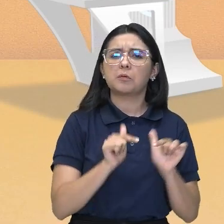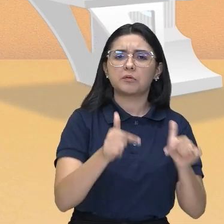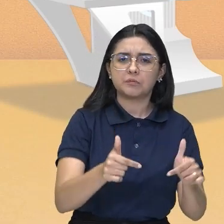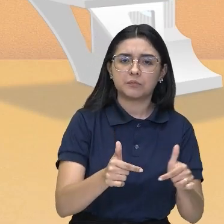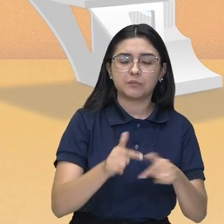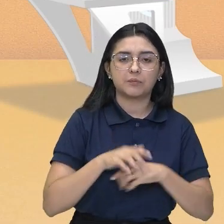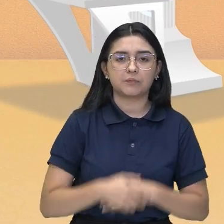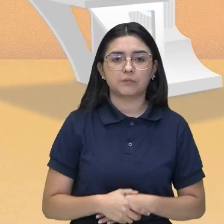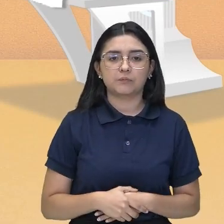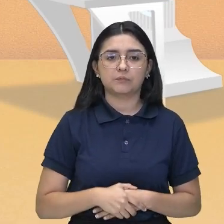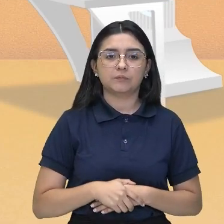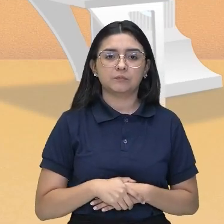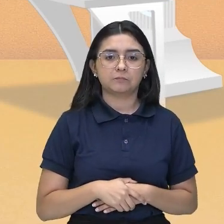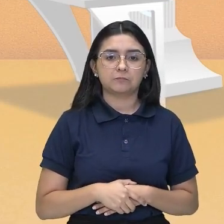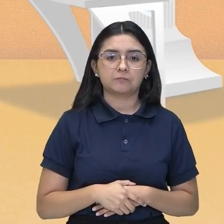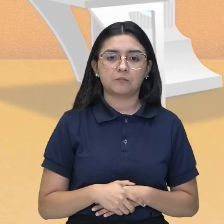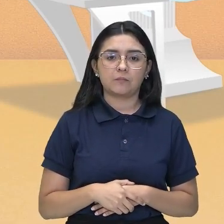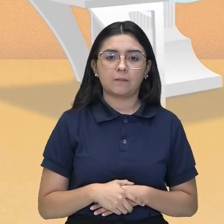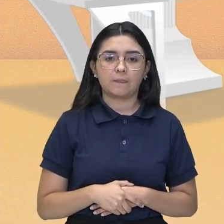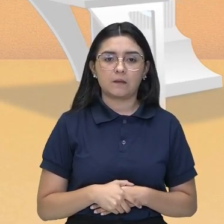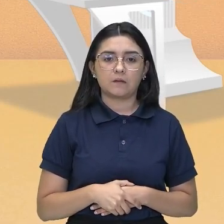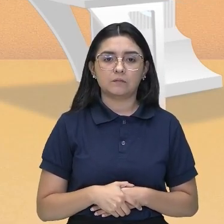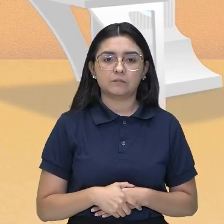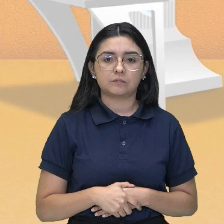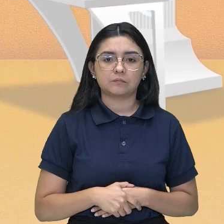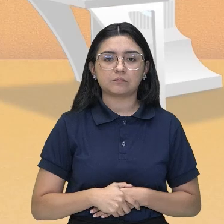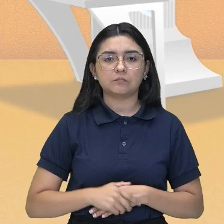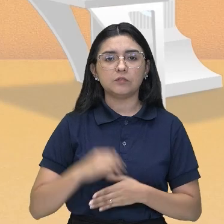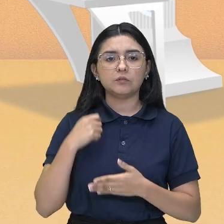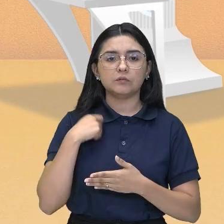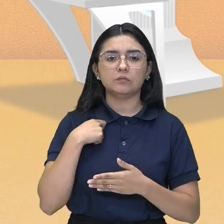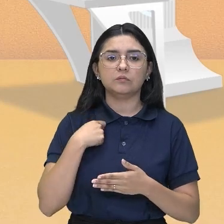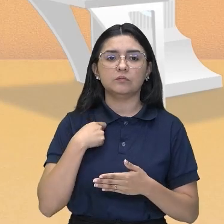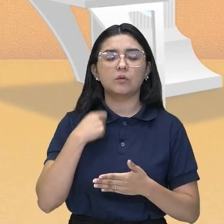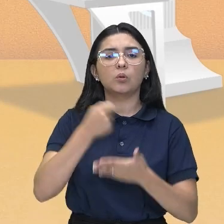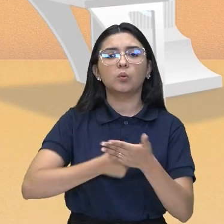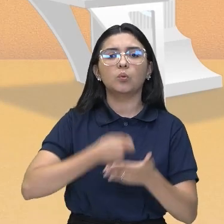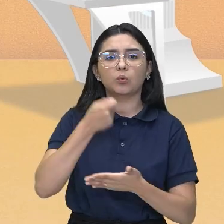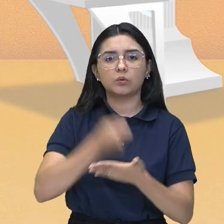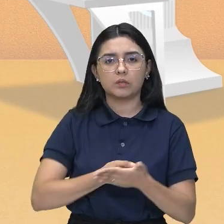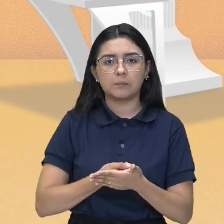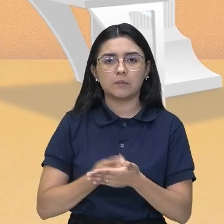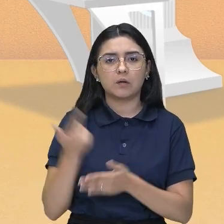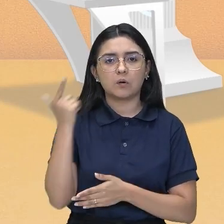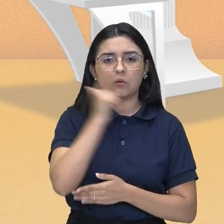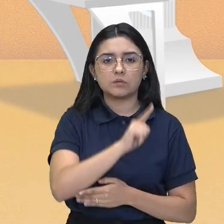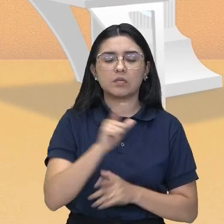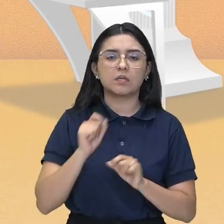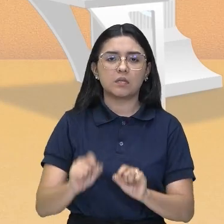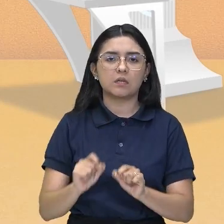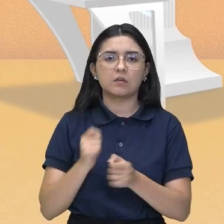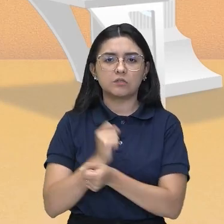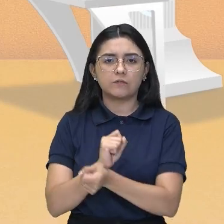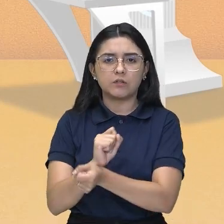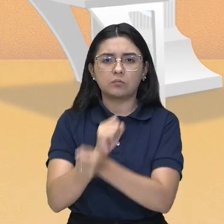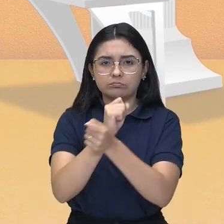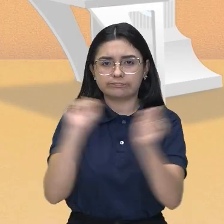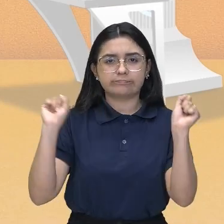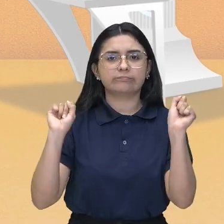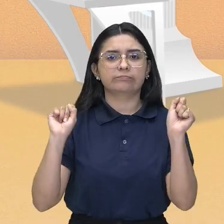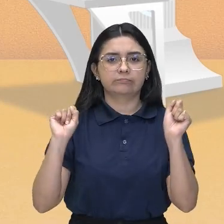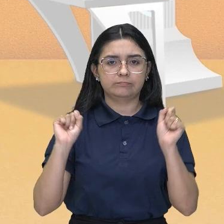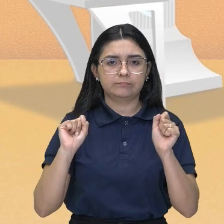Movimento abolicionista. Luta pelo fim, né, da escravidão. Luta pelo fim